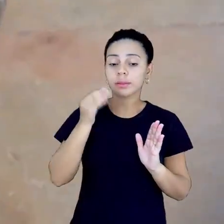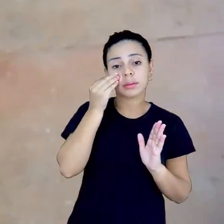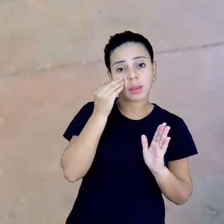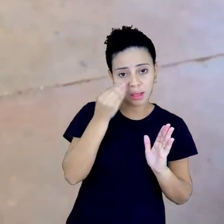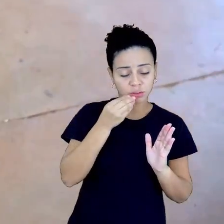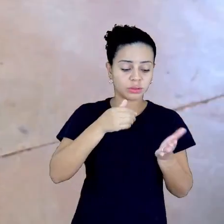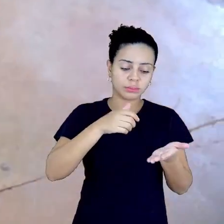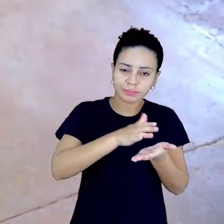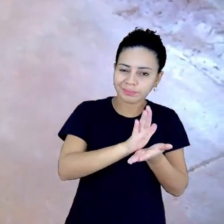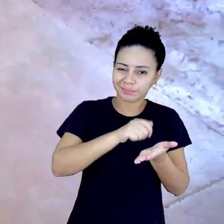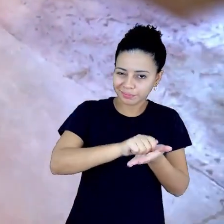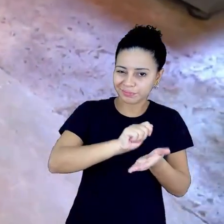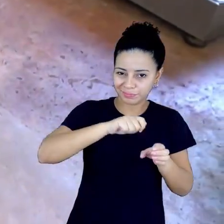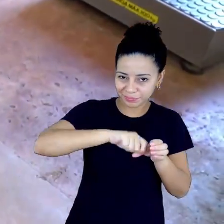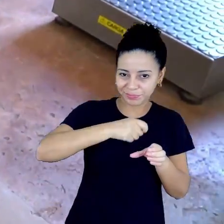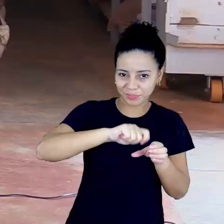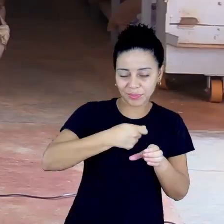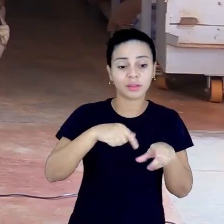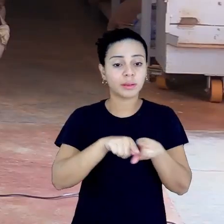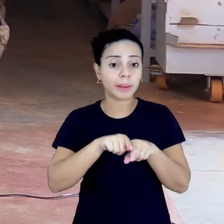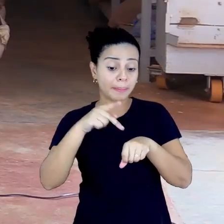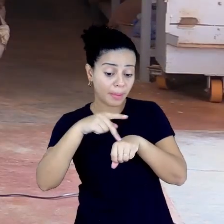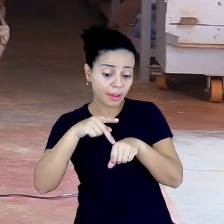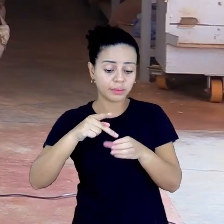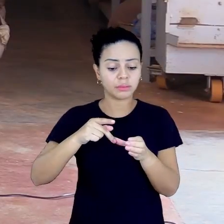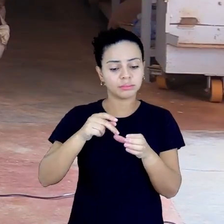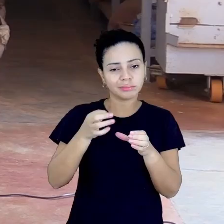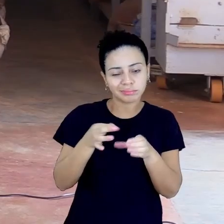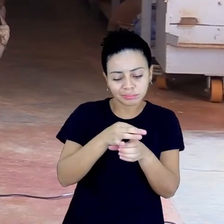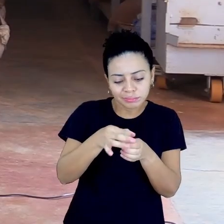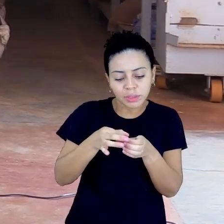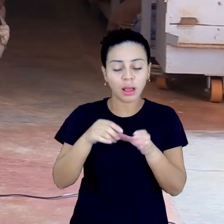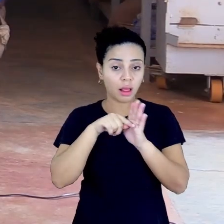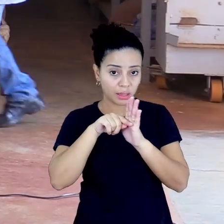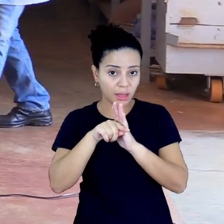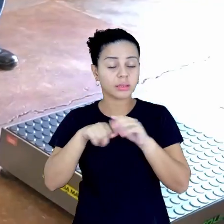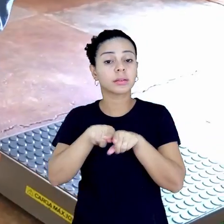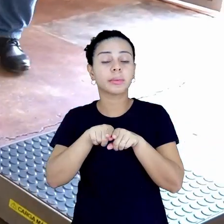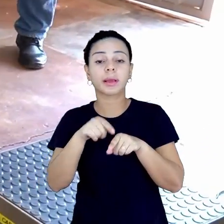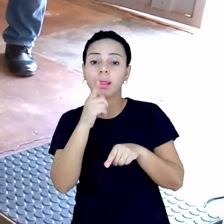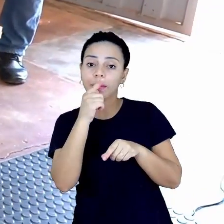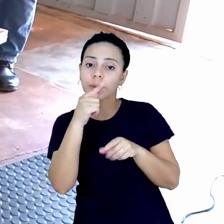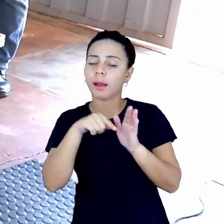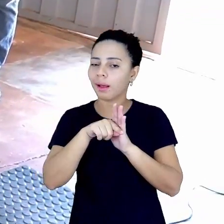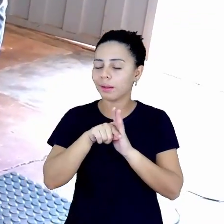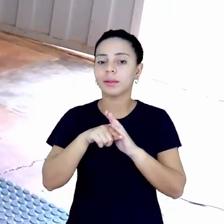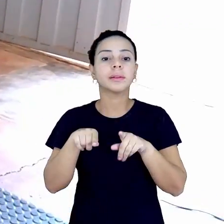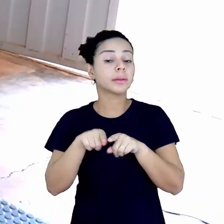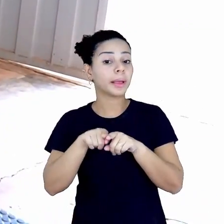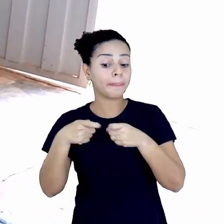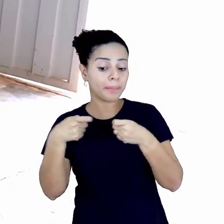de compactação quanto para o ensaio de análise granulométrica, massa específica dos grãos, limite de liquidez